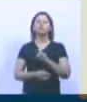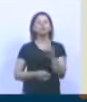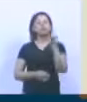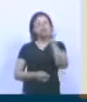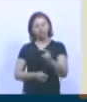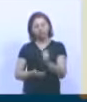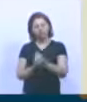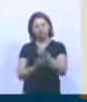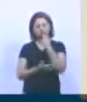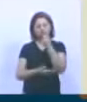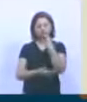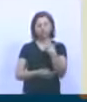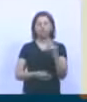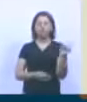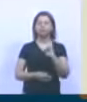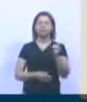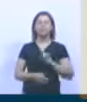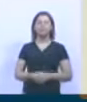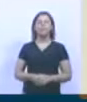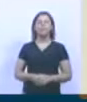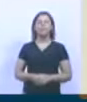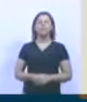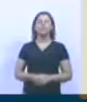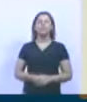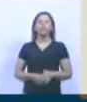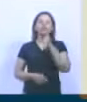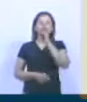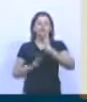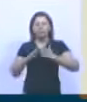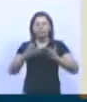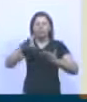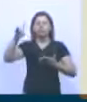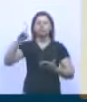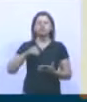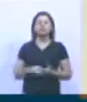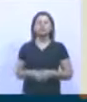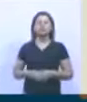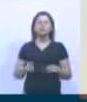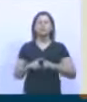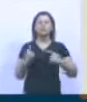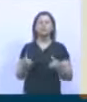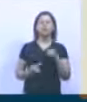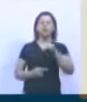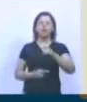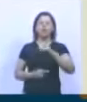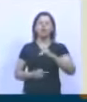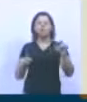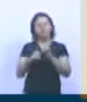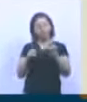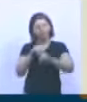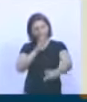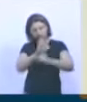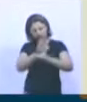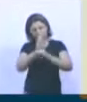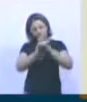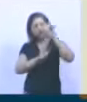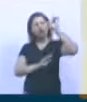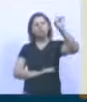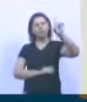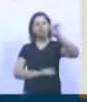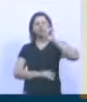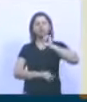não são os ungüentos, diz a palavra de Deus, mas é a minha palavra